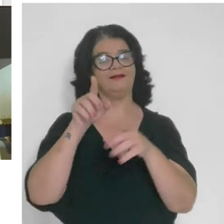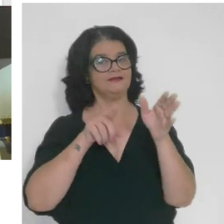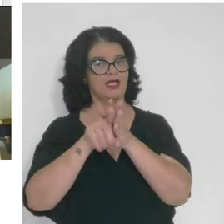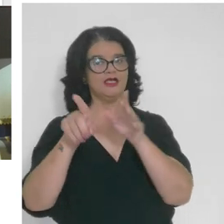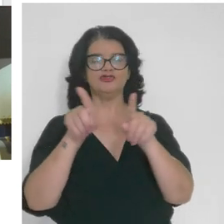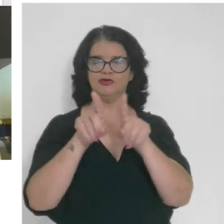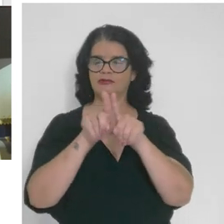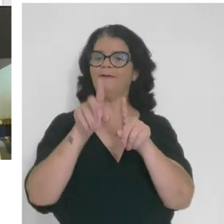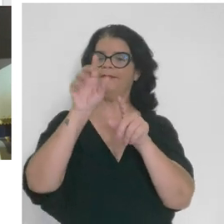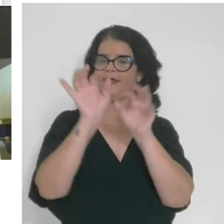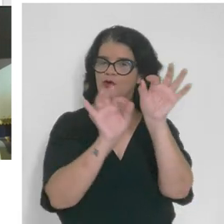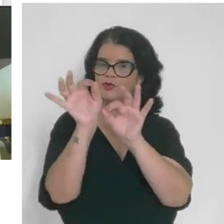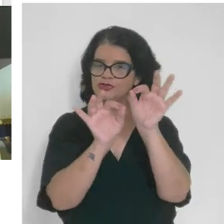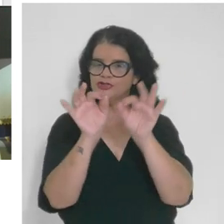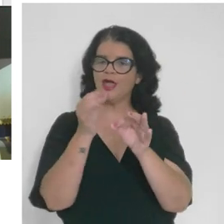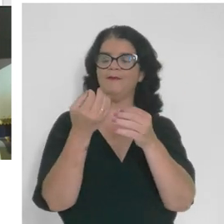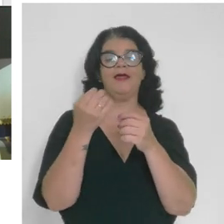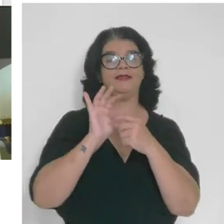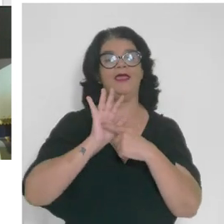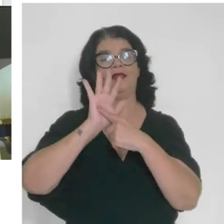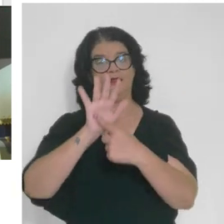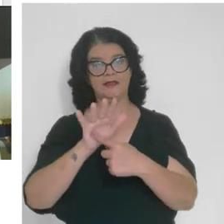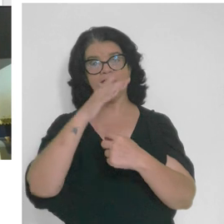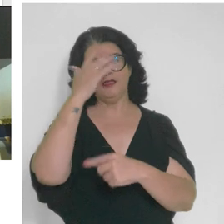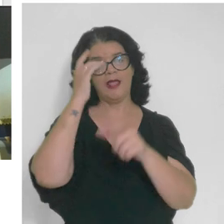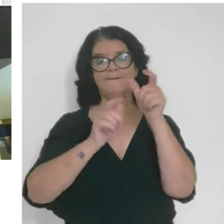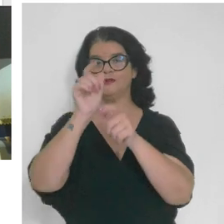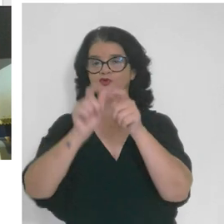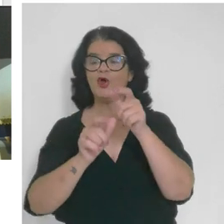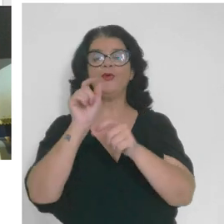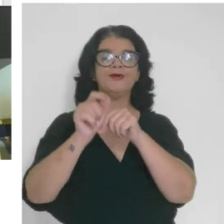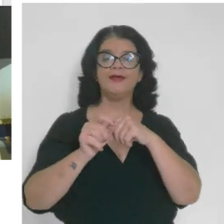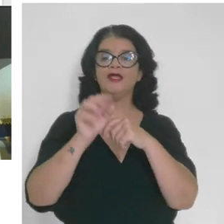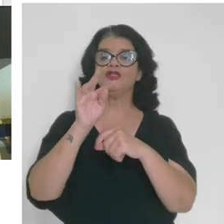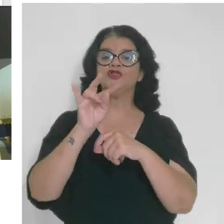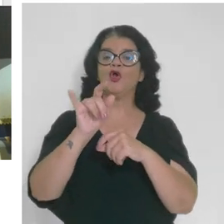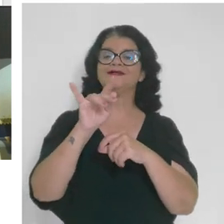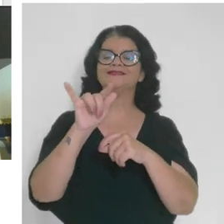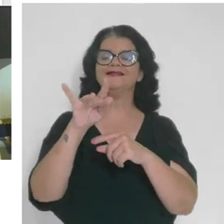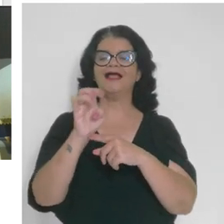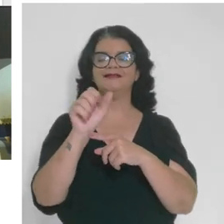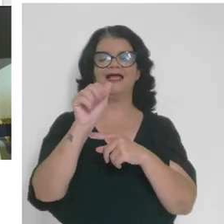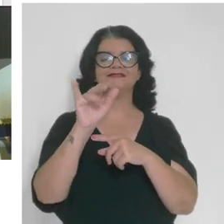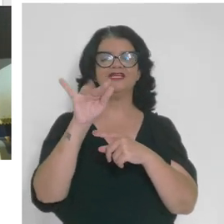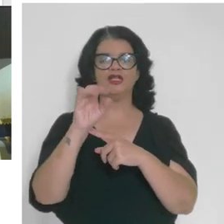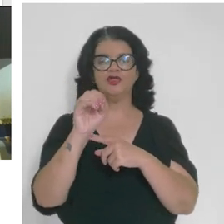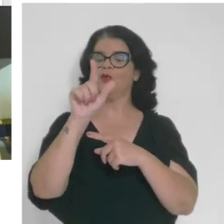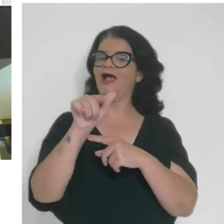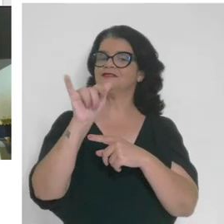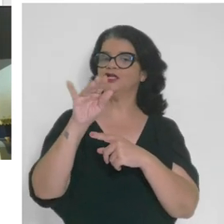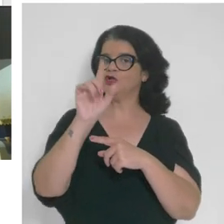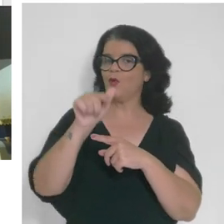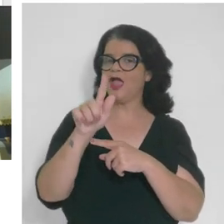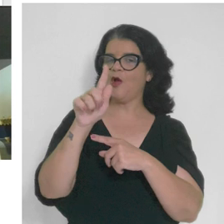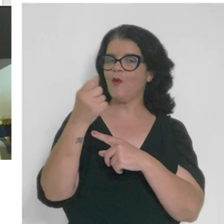traz um outro esquema e ela indica, pessoal, né, a questão da toxicidade do cianeto, né? O cianeto é um gás que